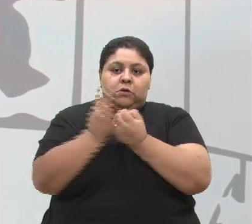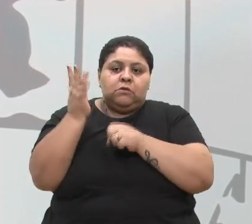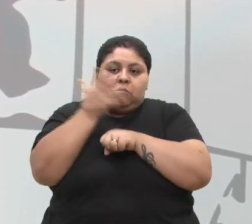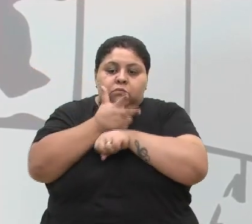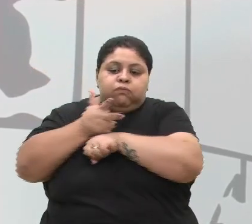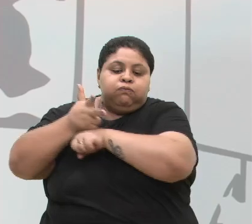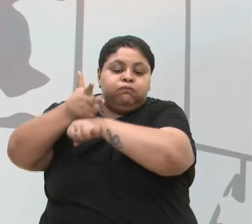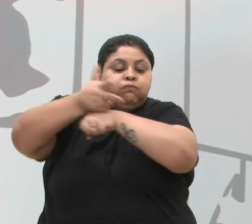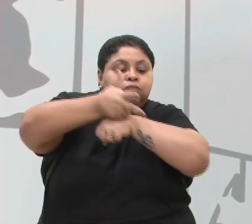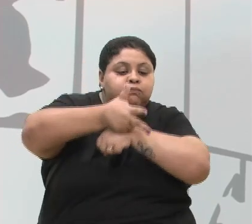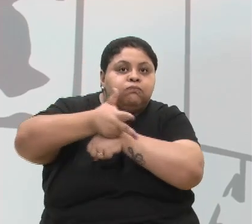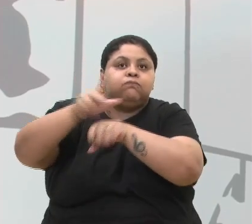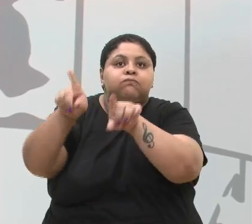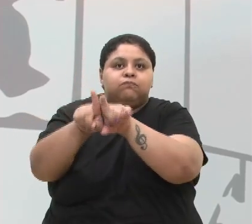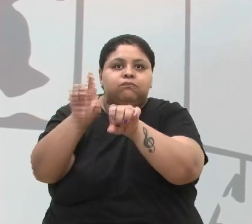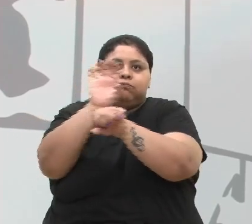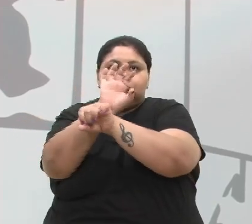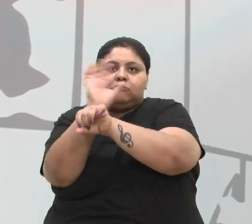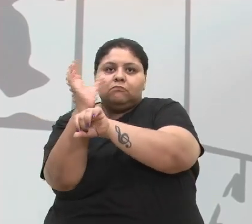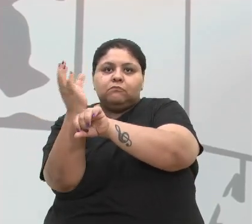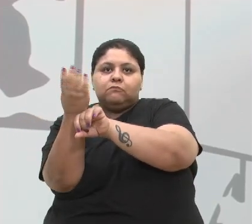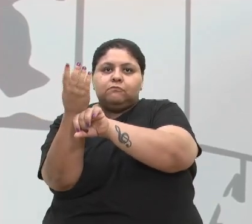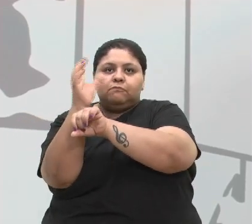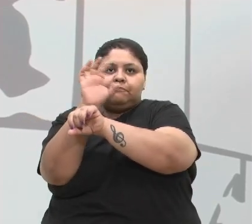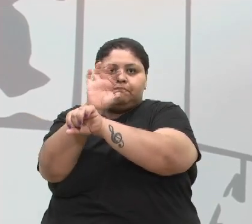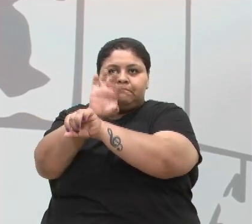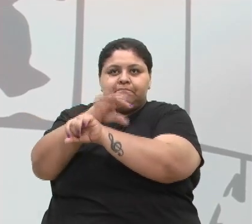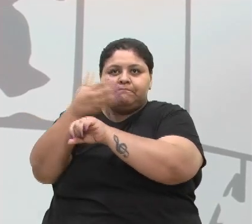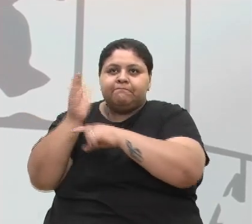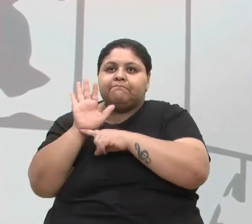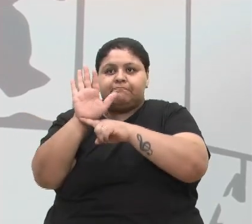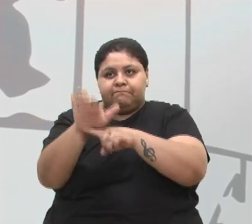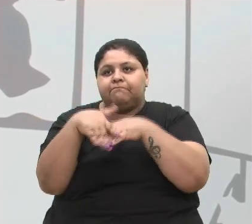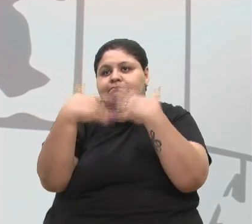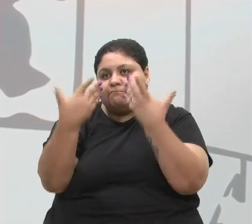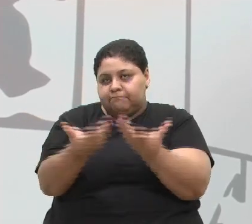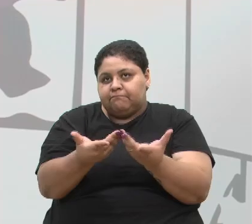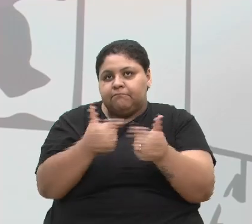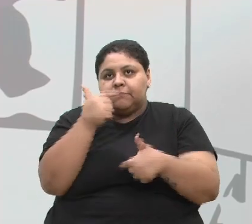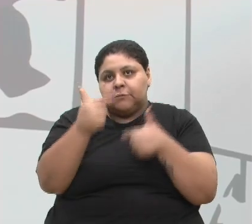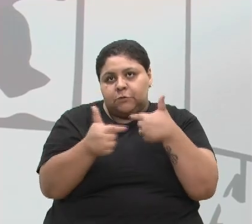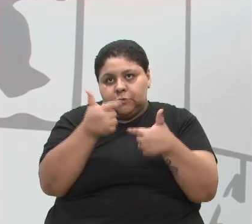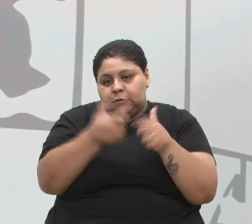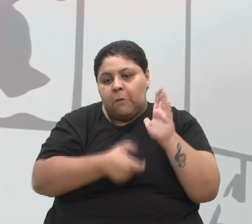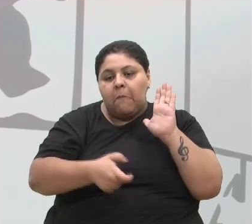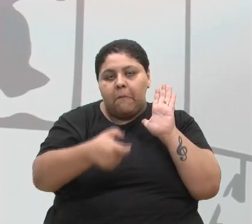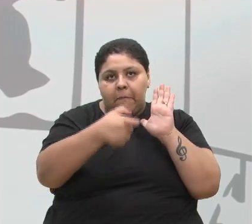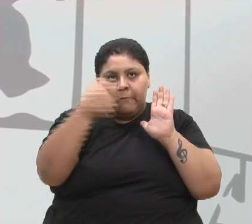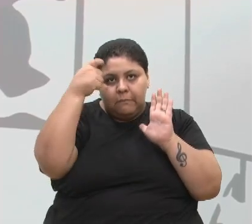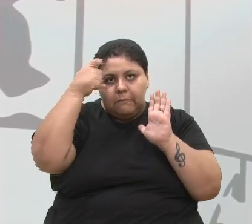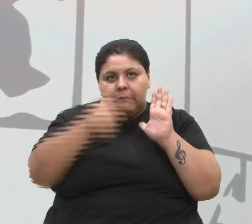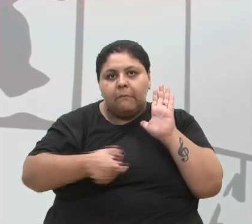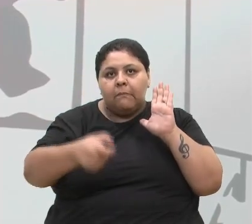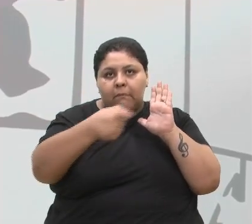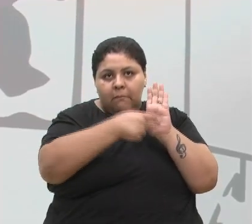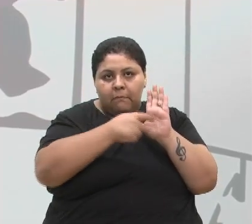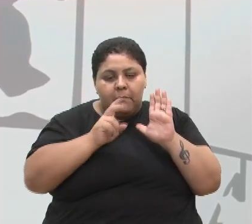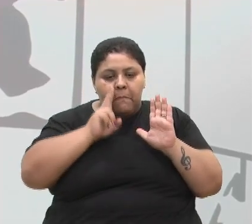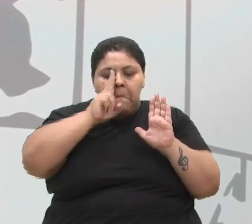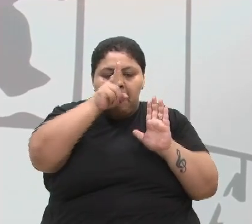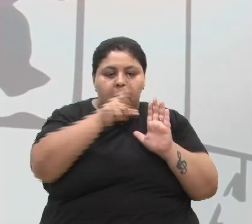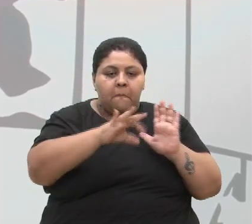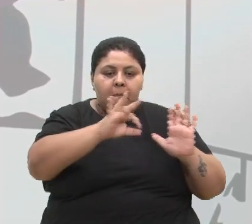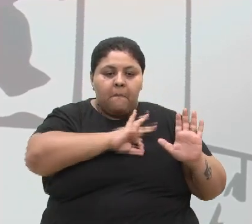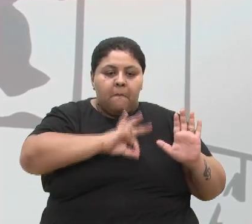de monitoramento, que auxiliam, então, é um trabalho de inteligência realizado pelas forças policiais, que ajudam